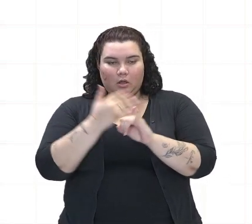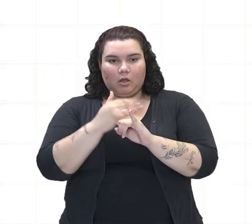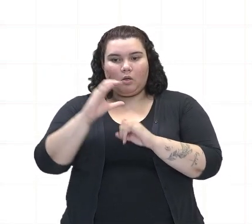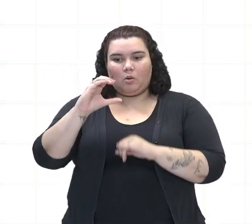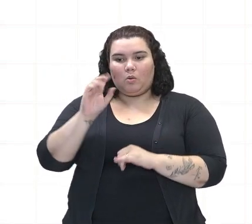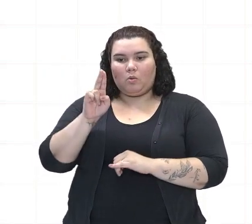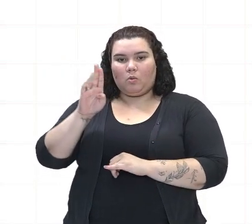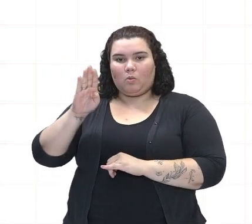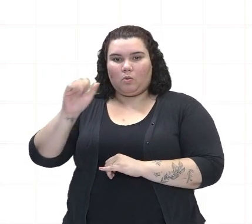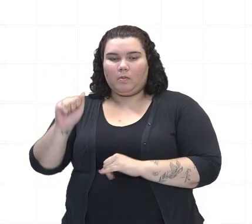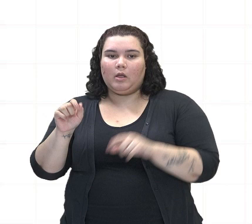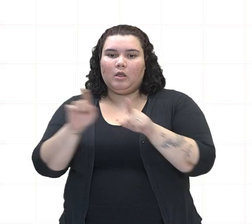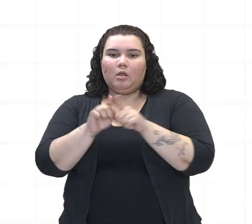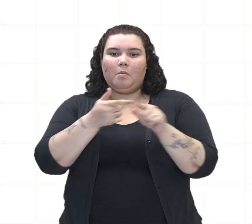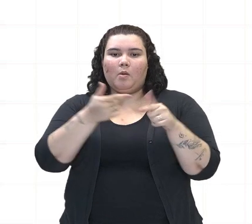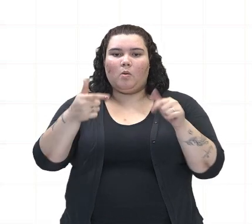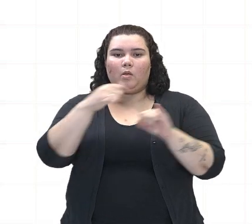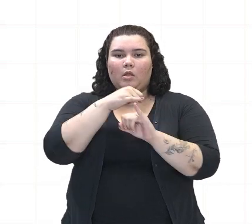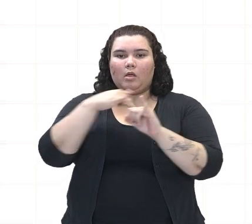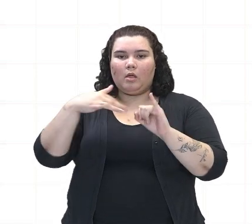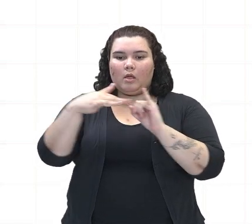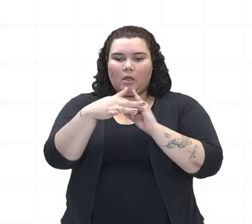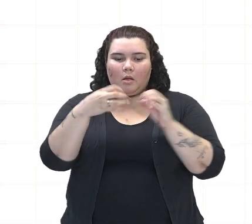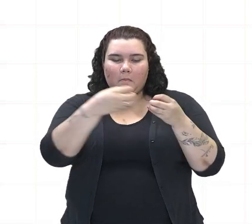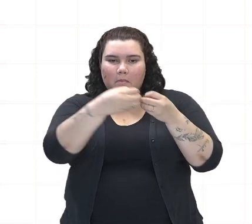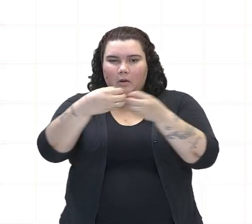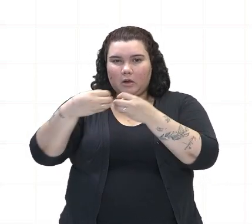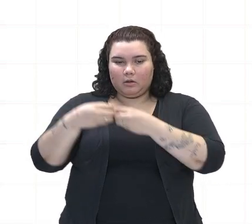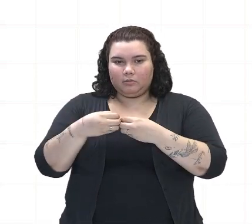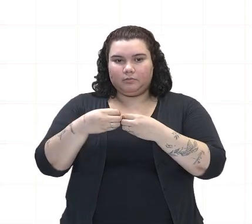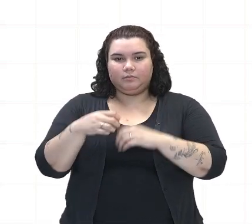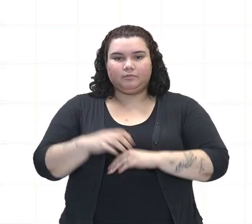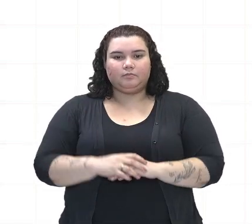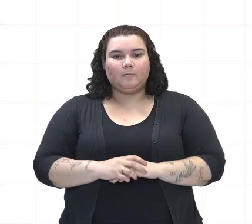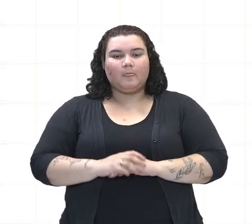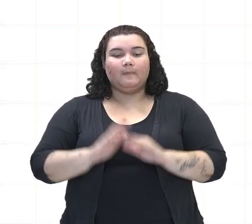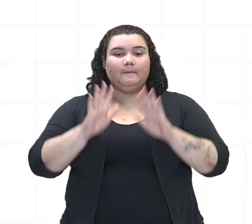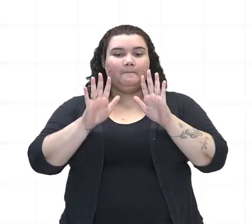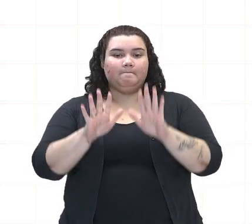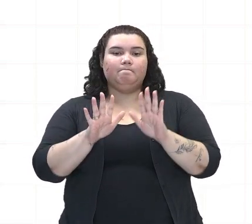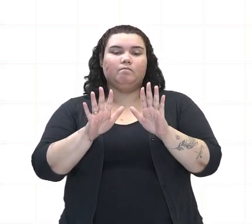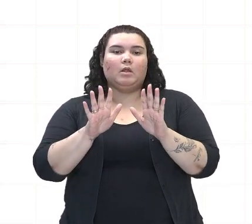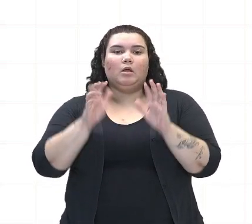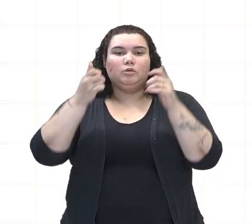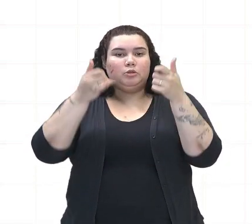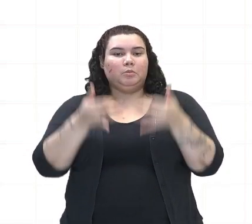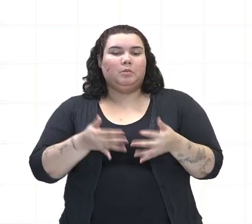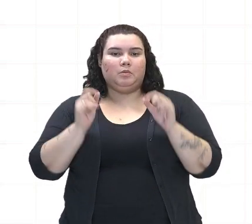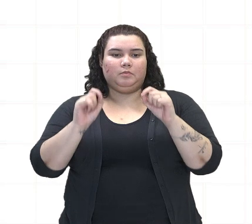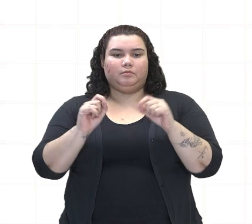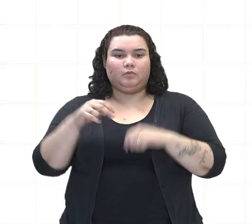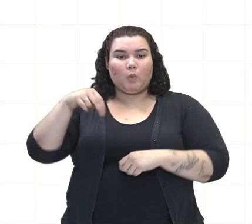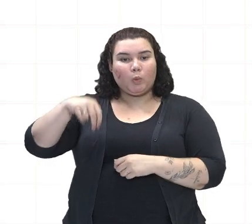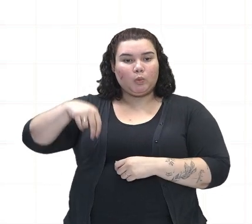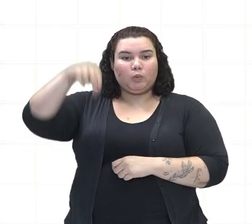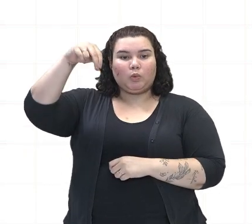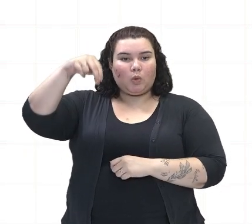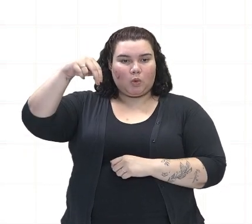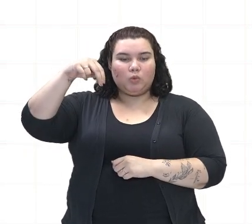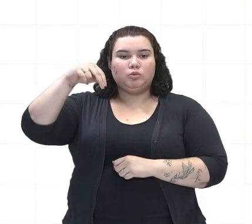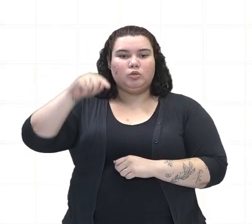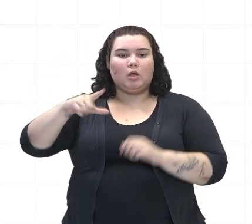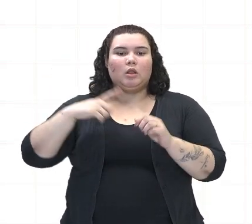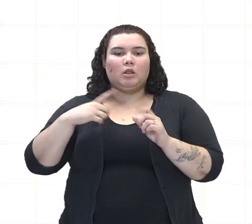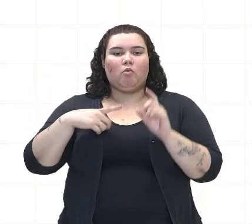de Juventude, e umas outras ilhas pequenas. No sentido norte aí de Cuba, a gente tem ali o Golfo